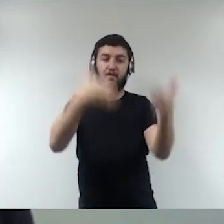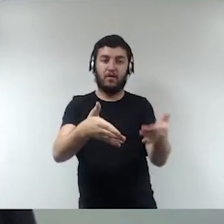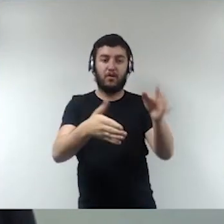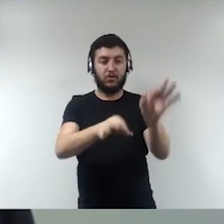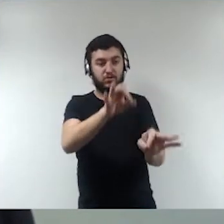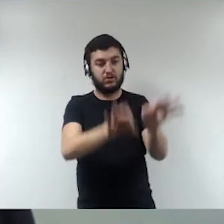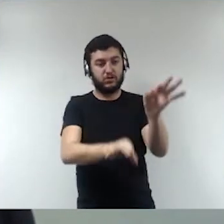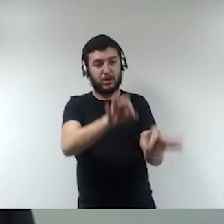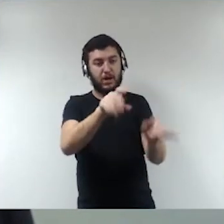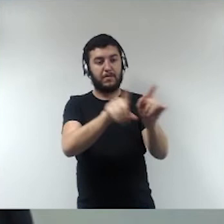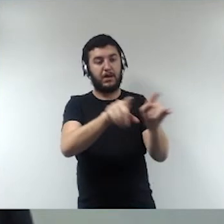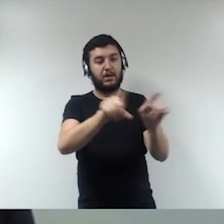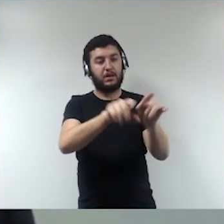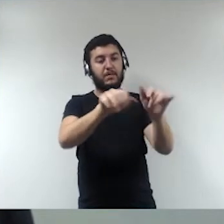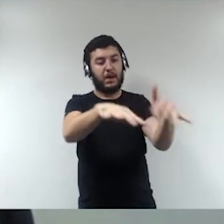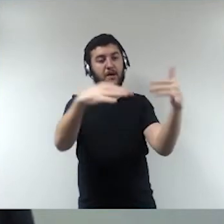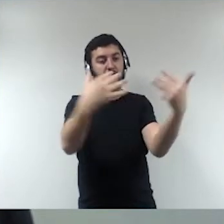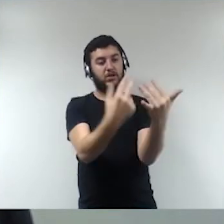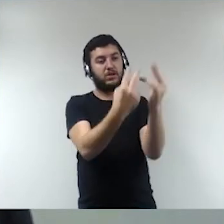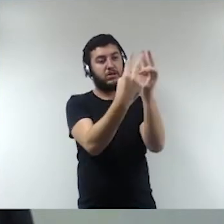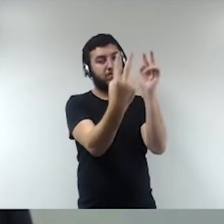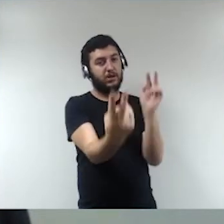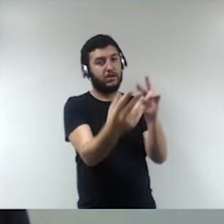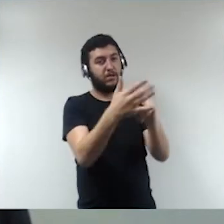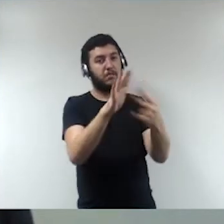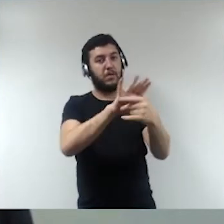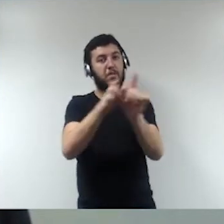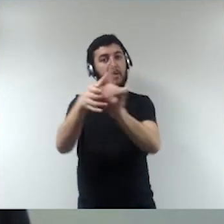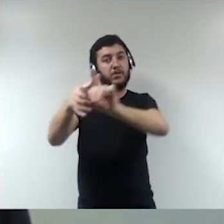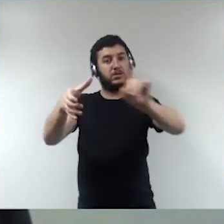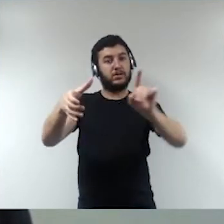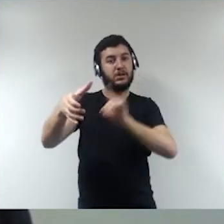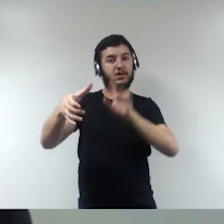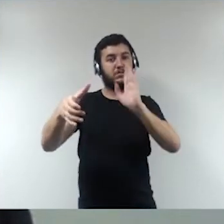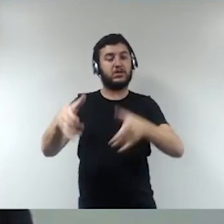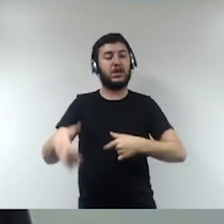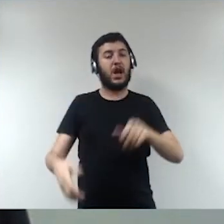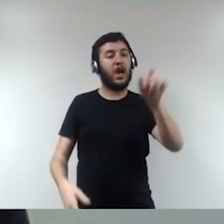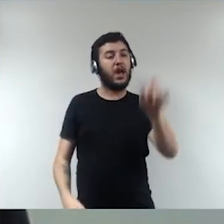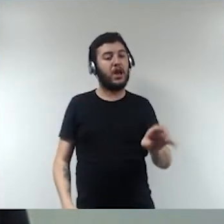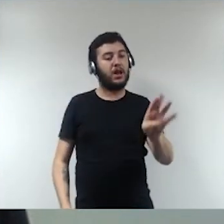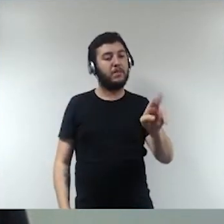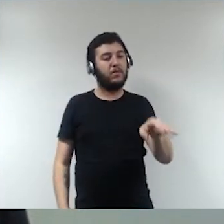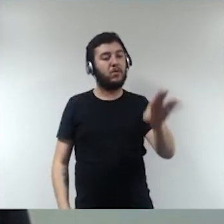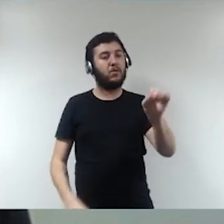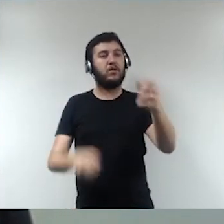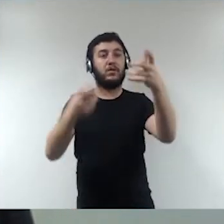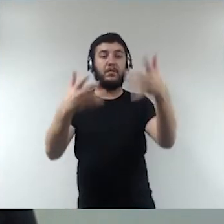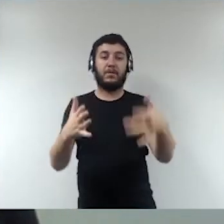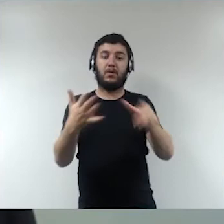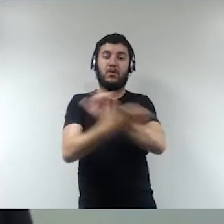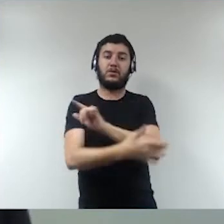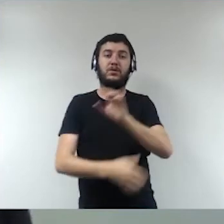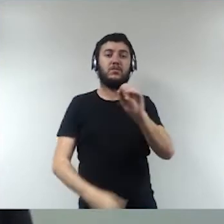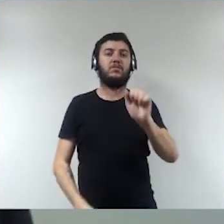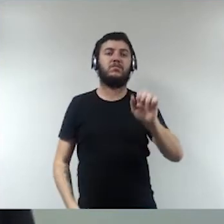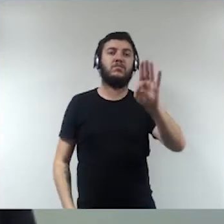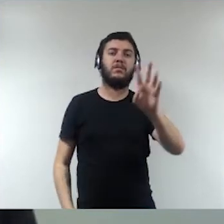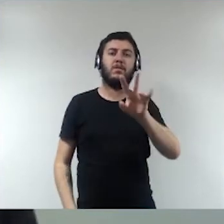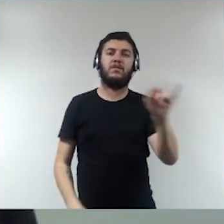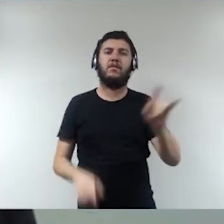das audiências virtuais, que é o distanciamento, que foi aqui tratado pelo Bruno, e que é algo muito importante, que a OAB tem que se debater muito com